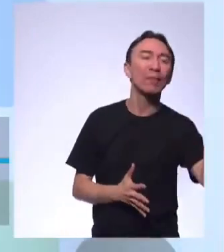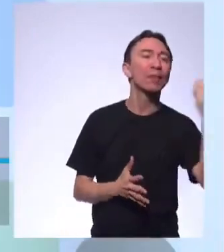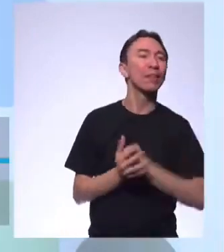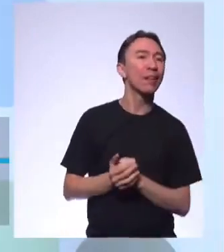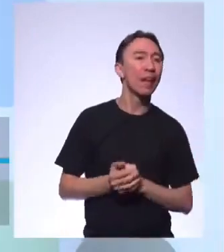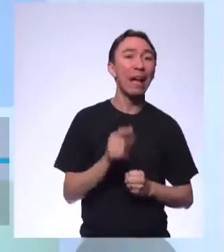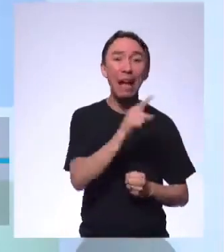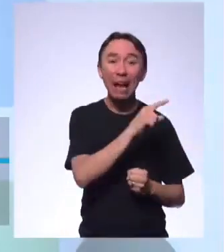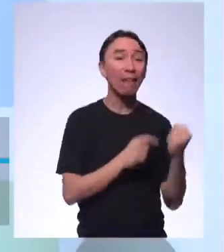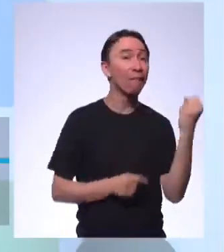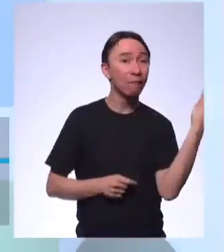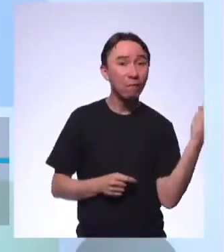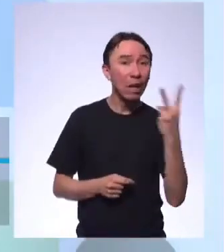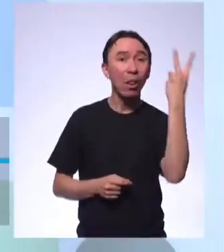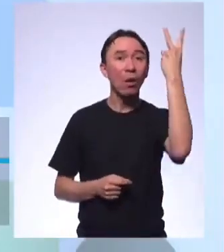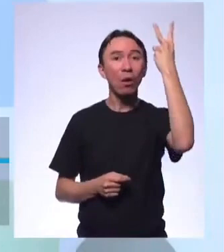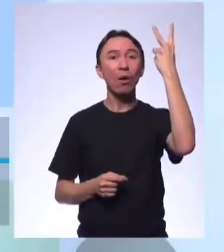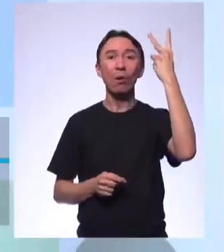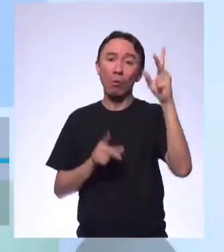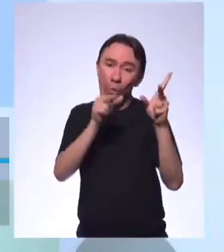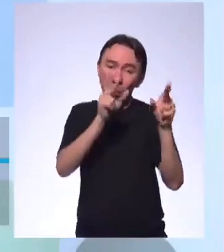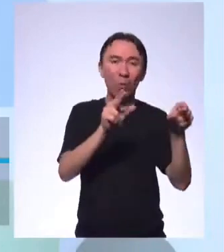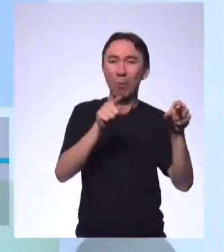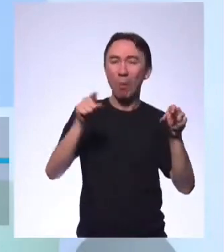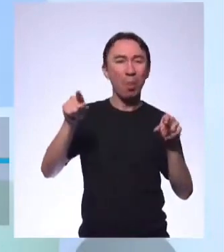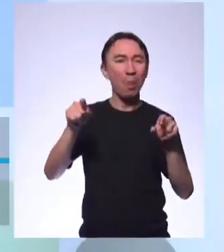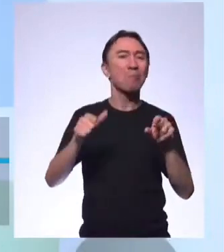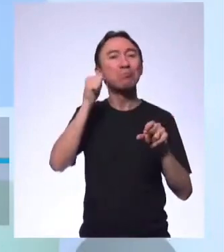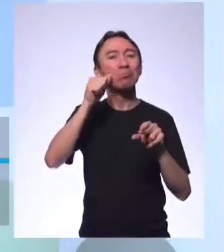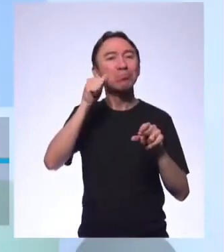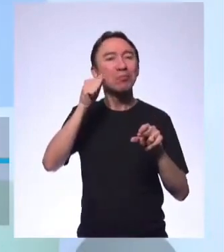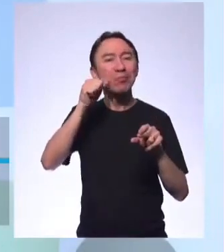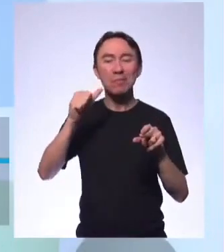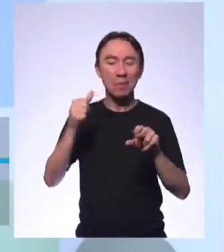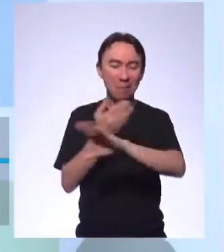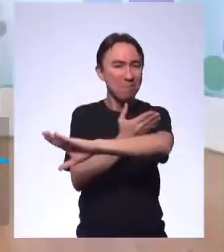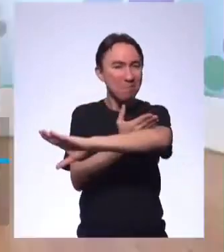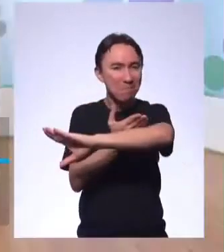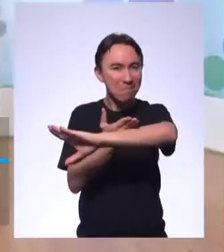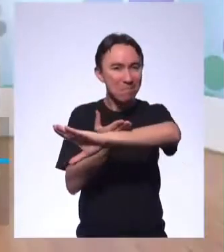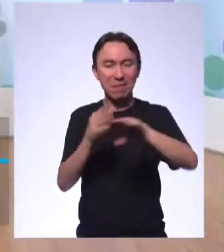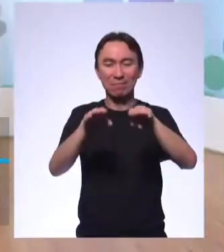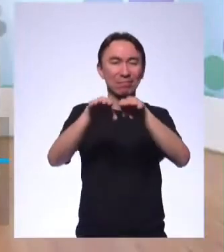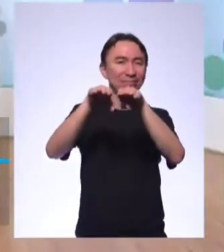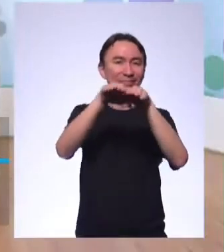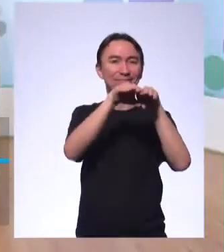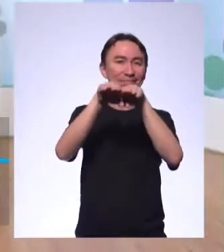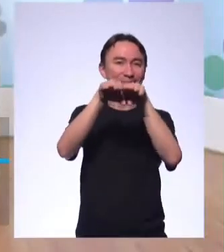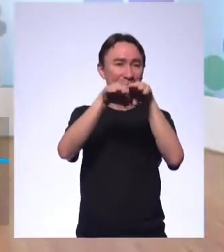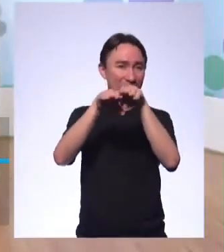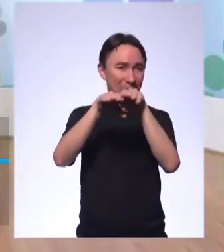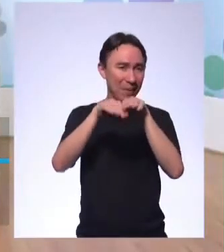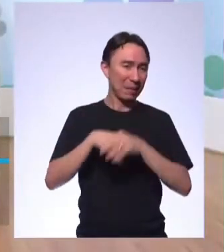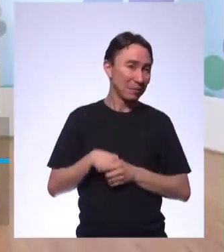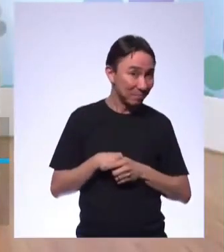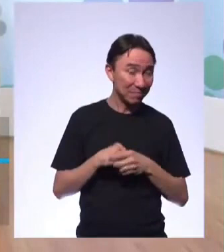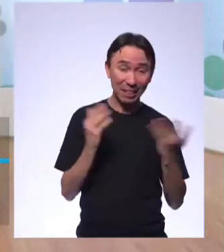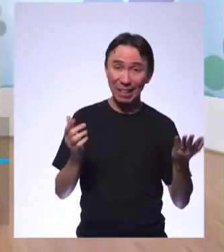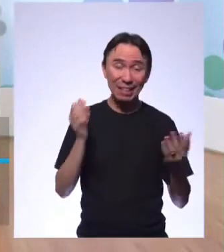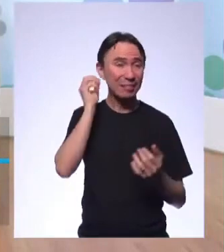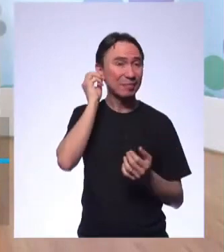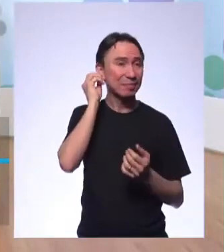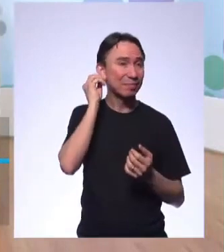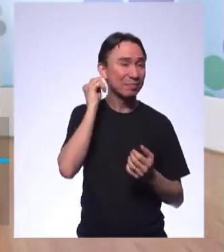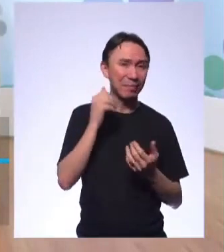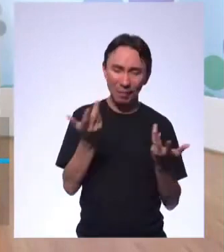que eu vou falar, mas ela tinha o mesmo valor da mulher branca lá do romantismo europeu, né? Tinha o mesmo valor. Tá? Não, então é o tratamento isso que se dá é